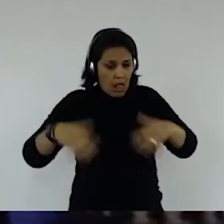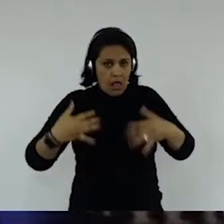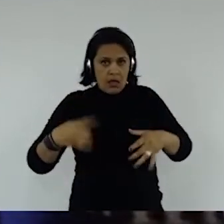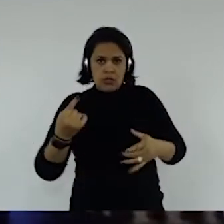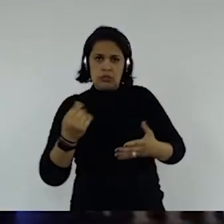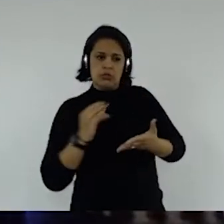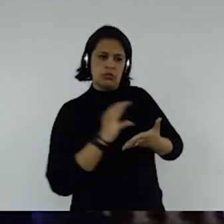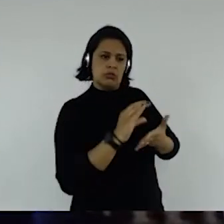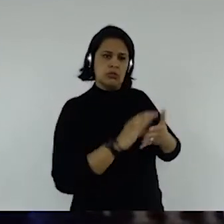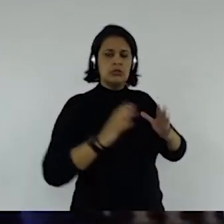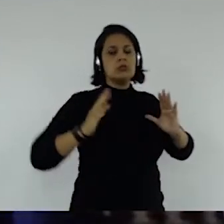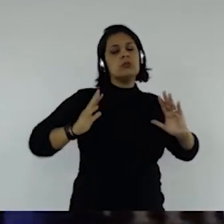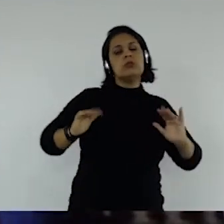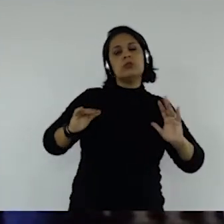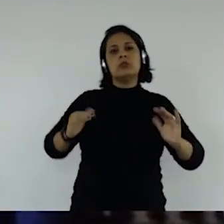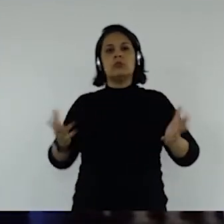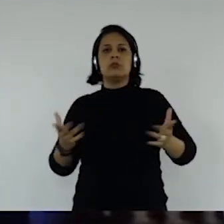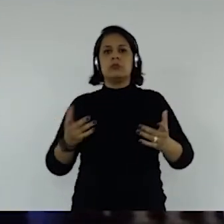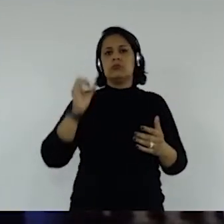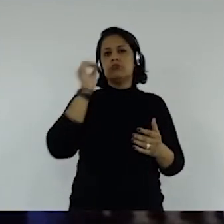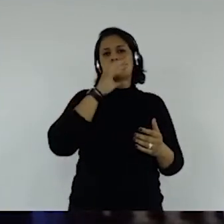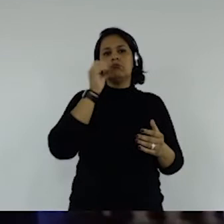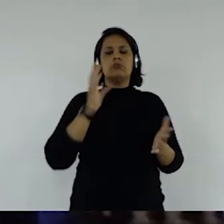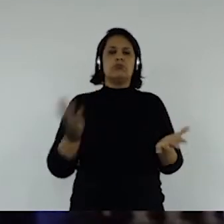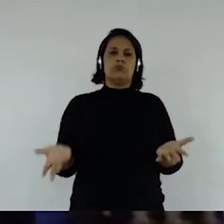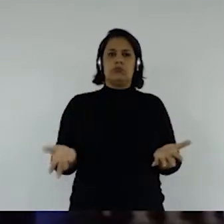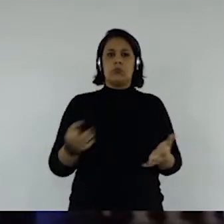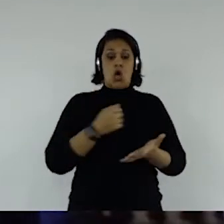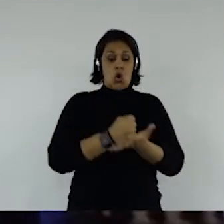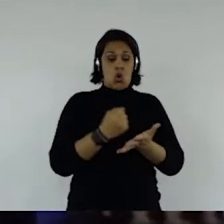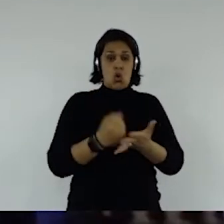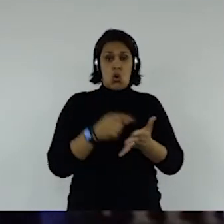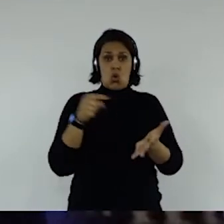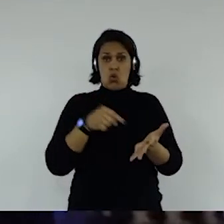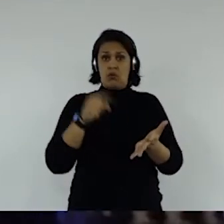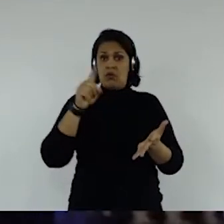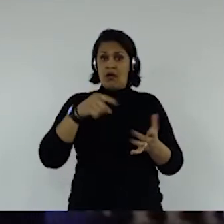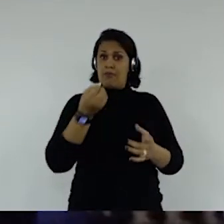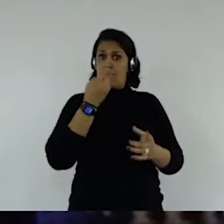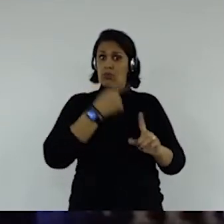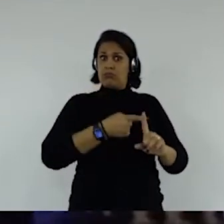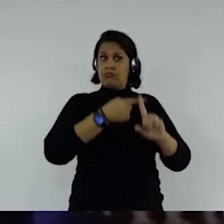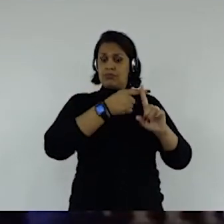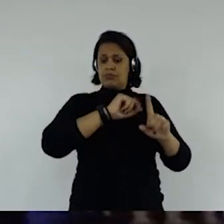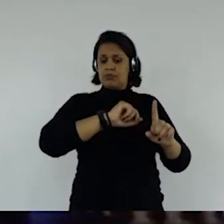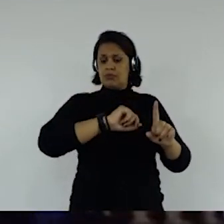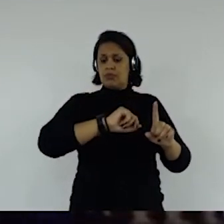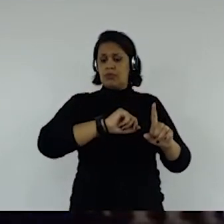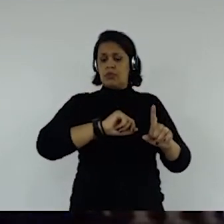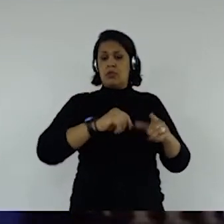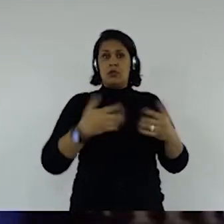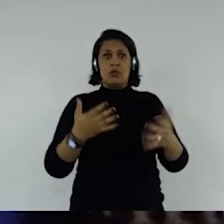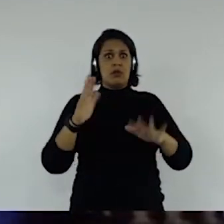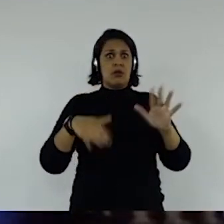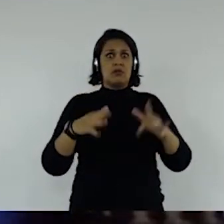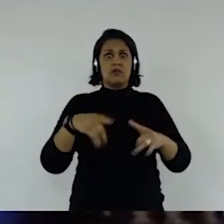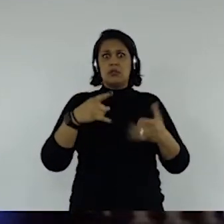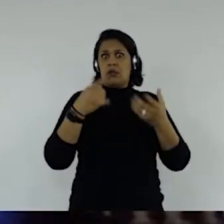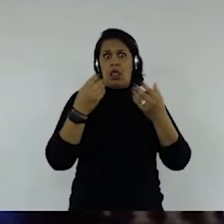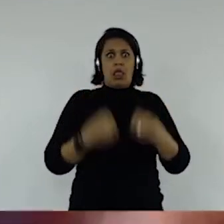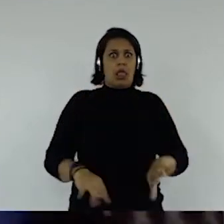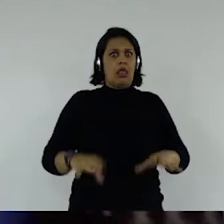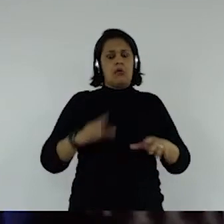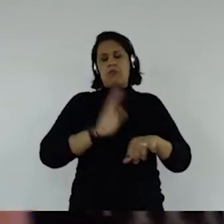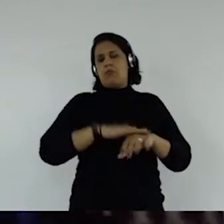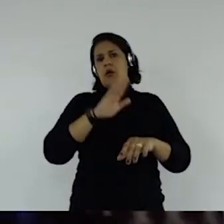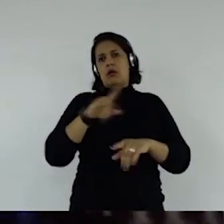abuso de uma das partes e que aquele contrato, que deveria ter uma função positiva na sociedade, acabe gerando a desgraça de uma parte